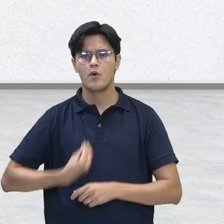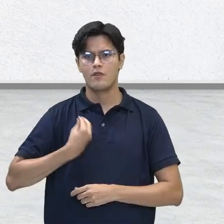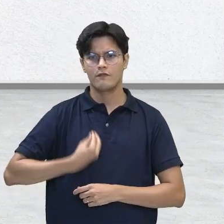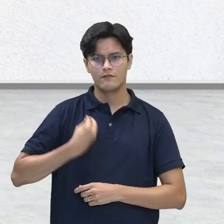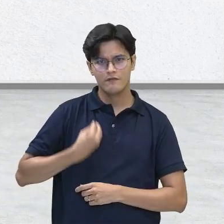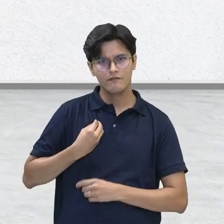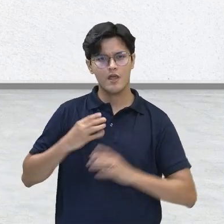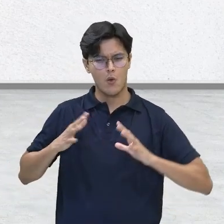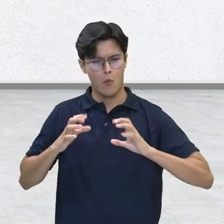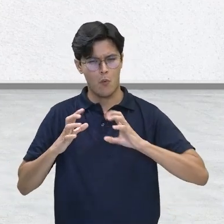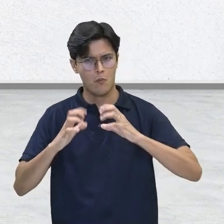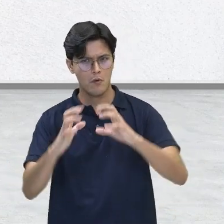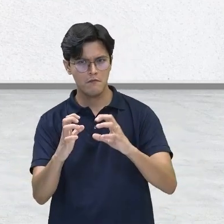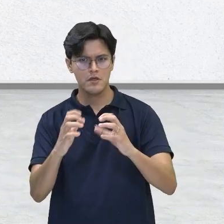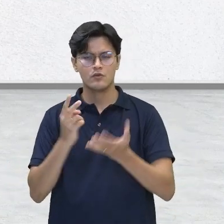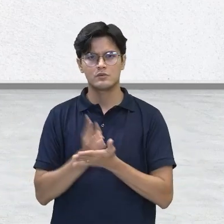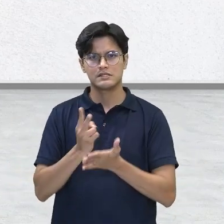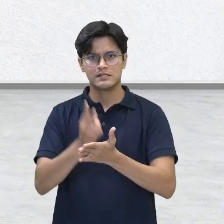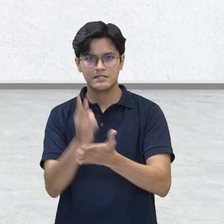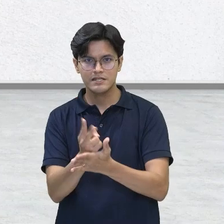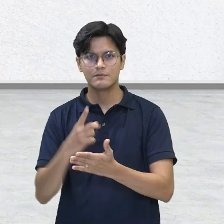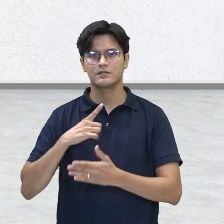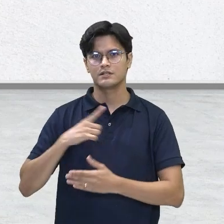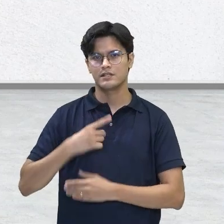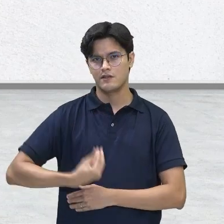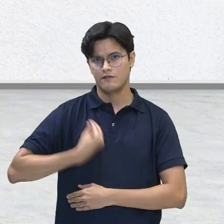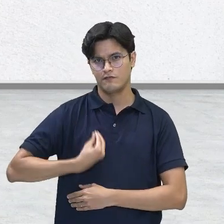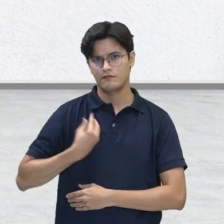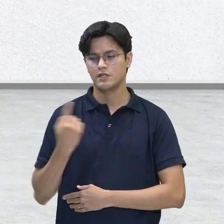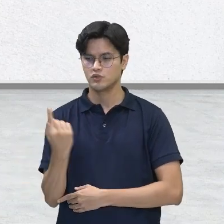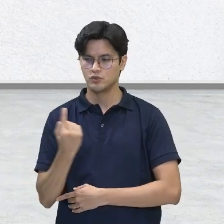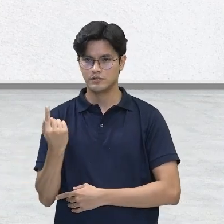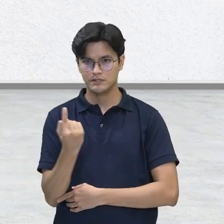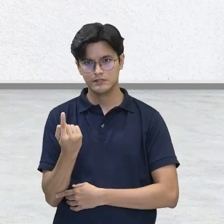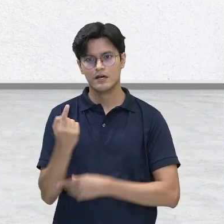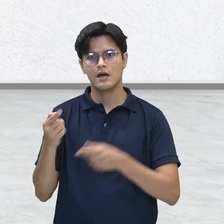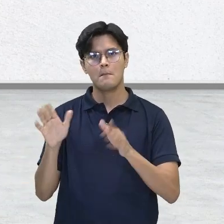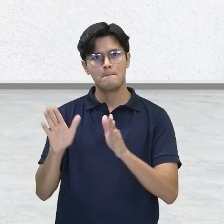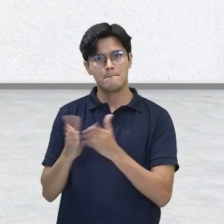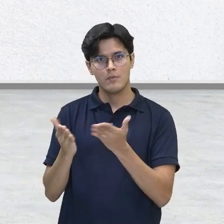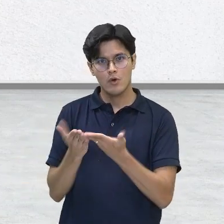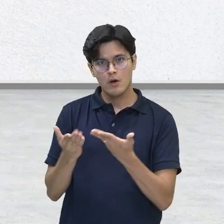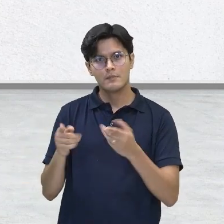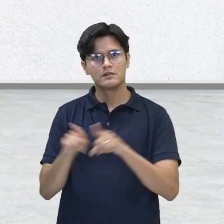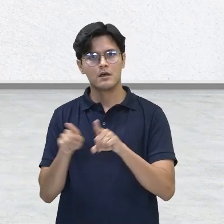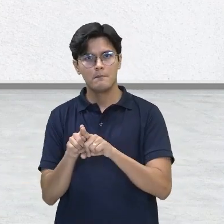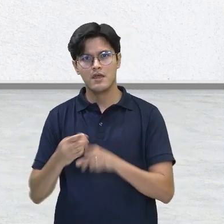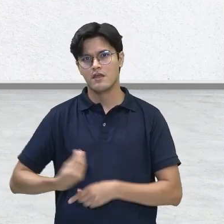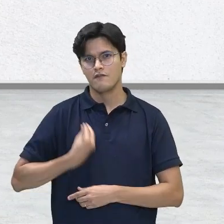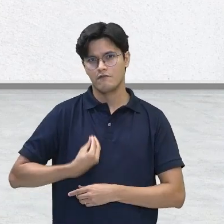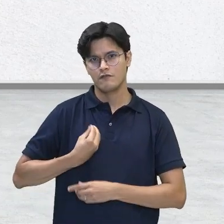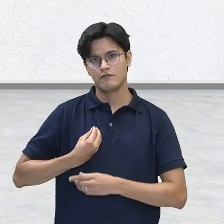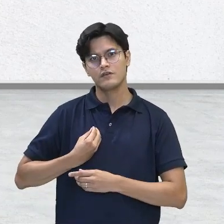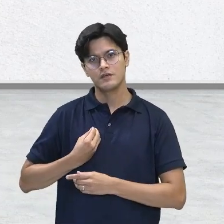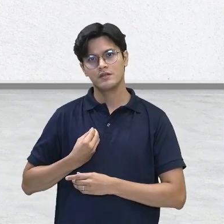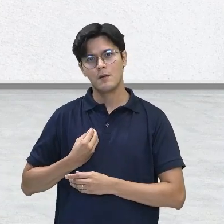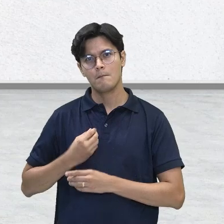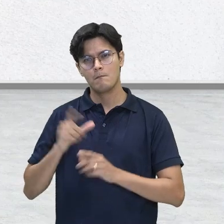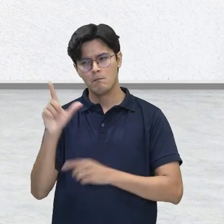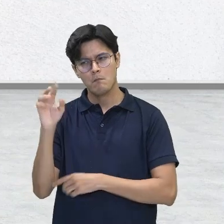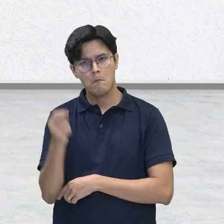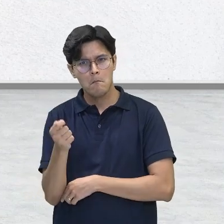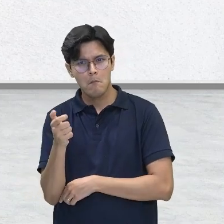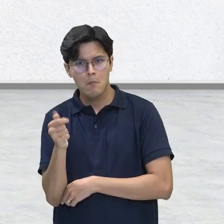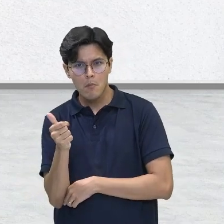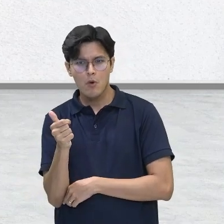solitária, pobre, desagradável, brutal e curta. Os indivíduos são guiados pelo instinto de sobrevivência e